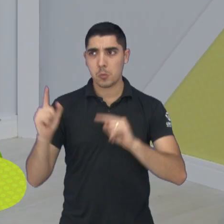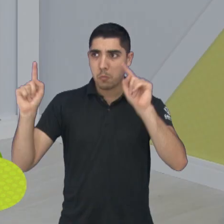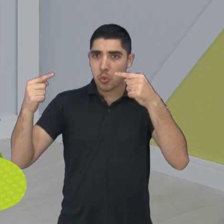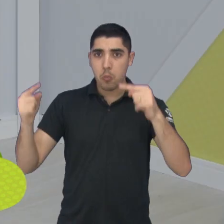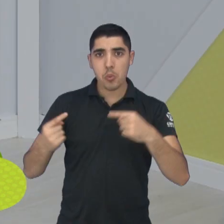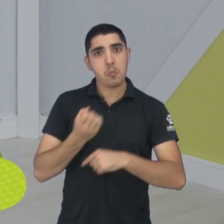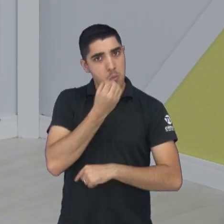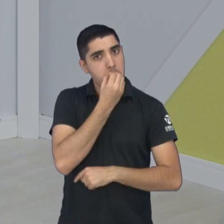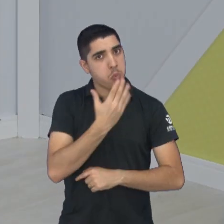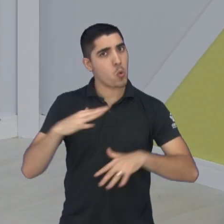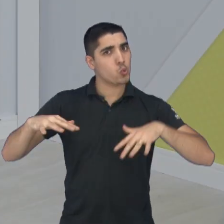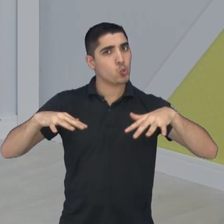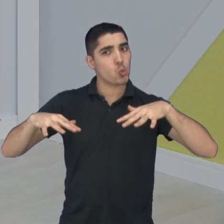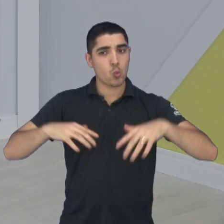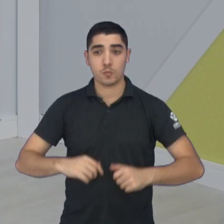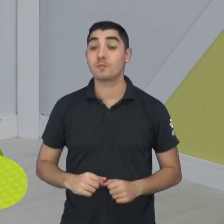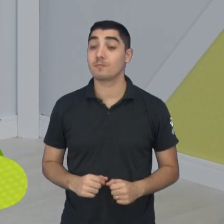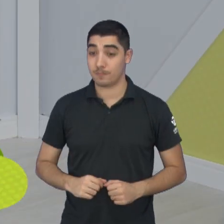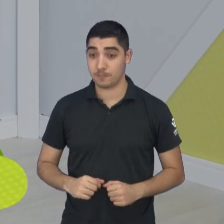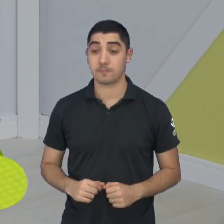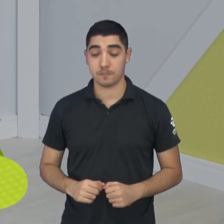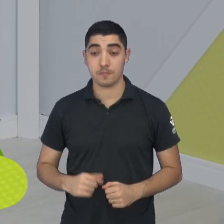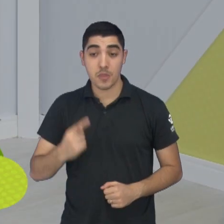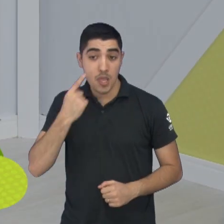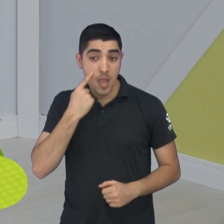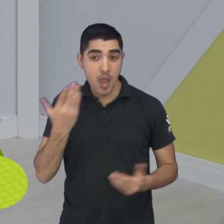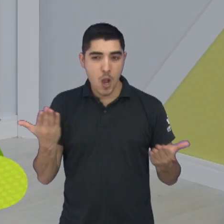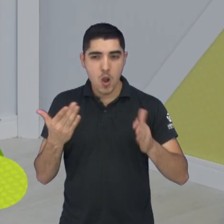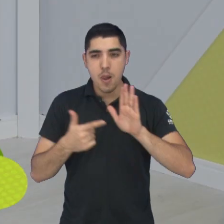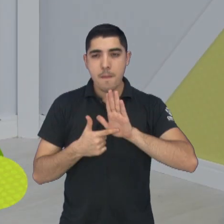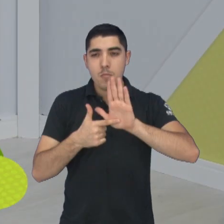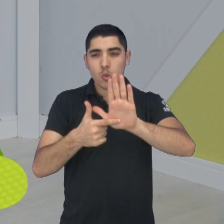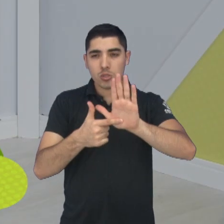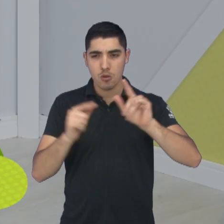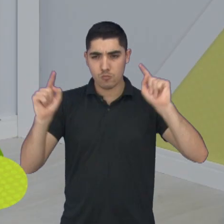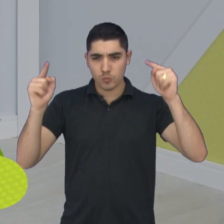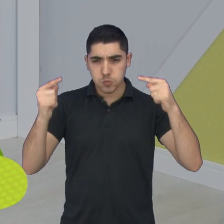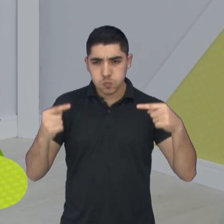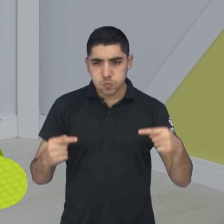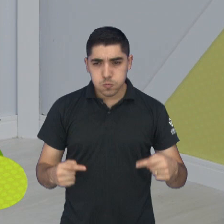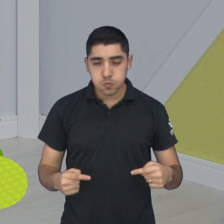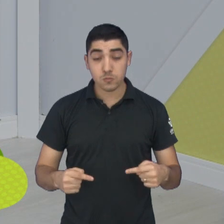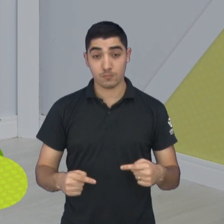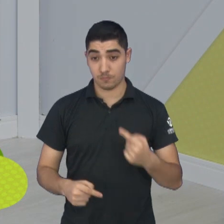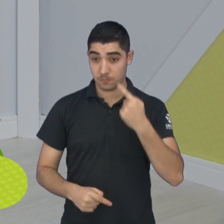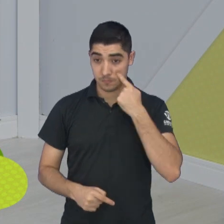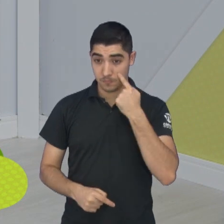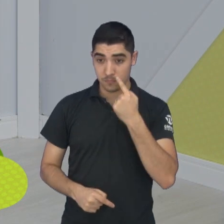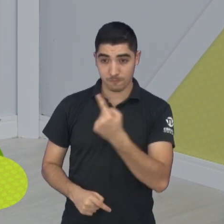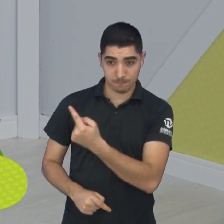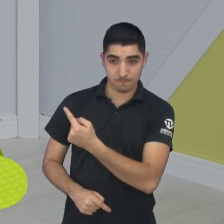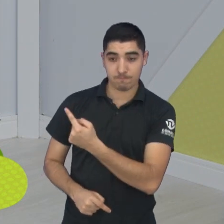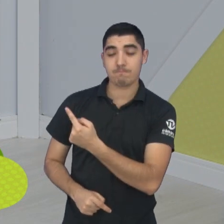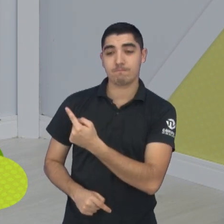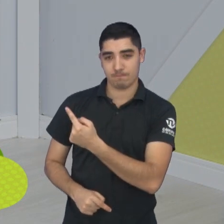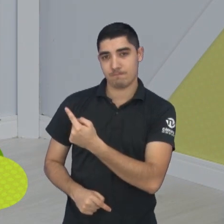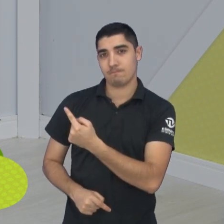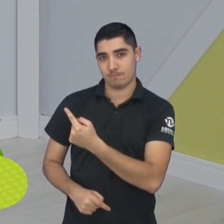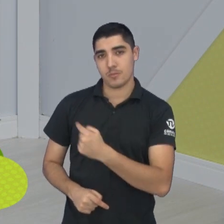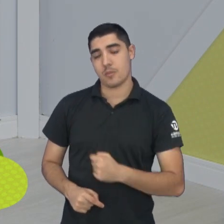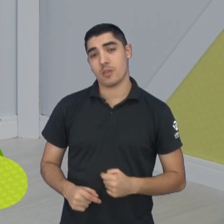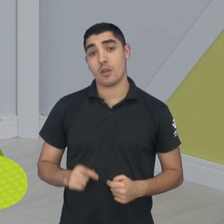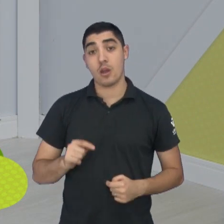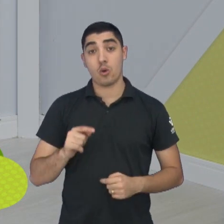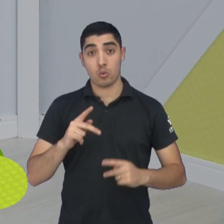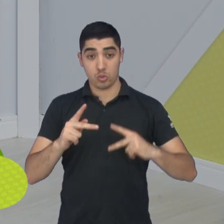jogos. São equipes equivalentes, né? Piteco, coloca pra gente aqui a sequência de jogos. Eu peguei justamente a sequência da parte que o São José venceu os 3